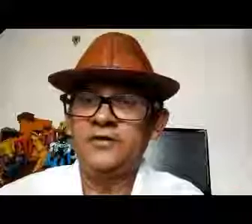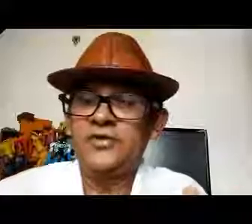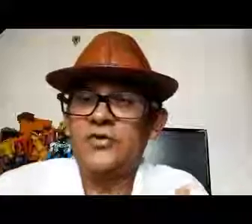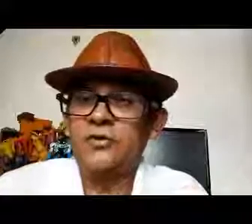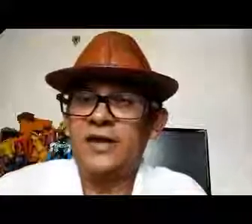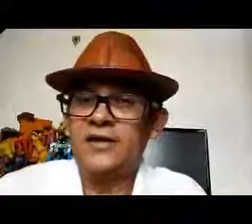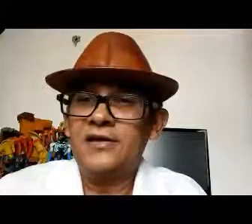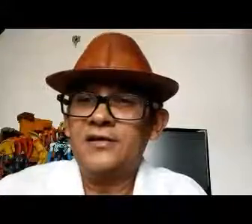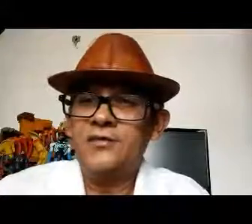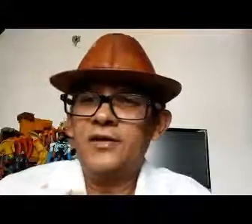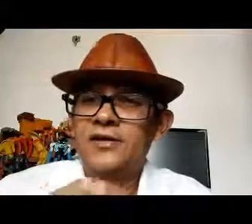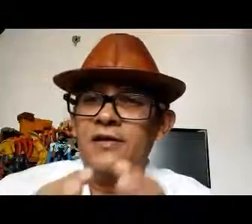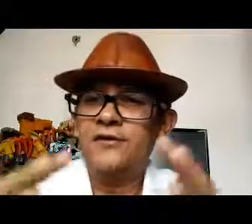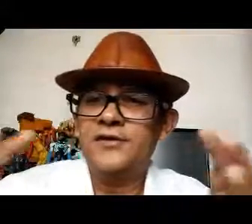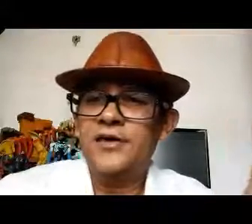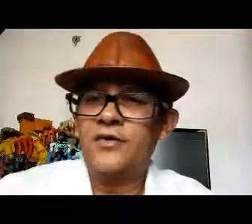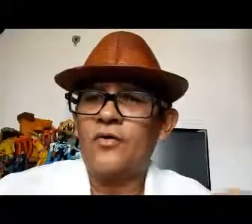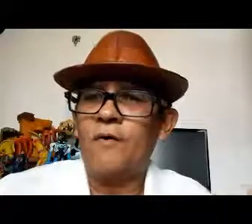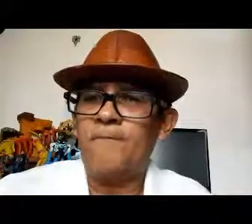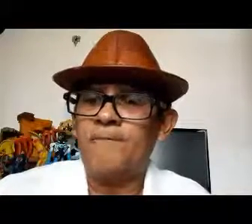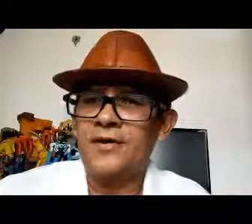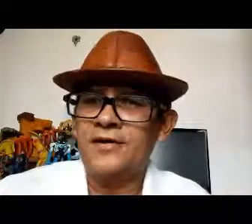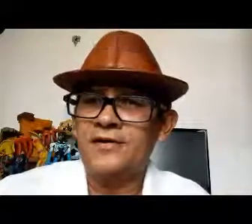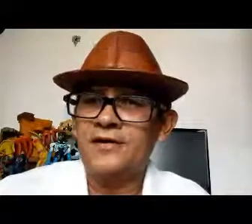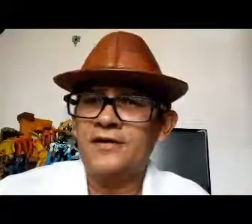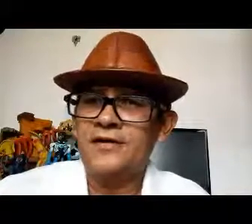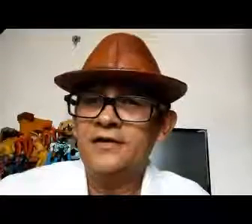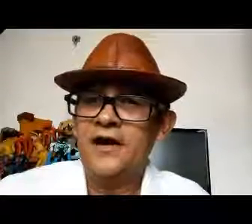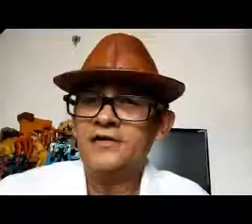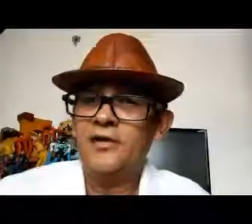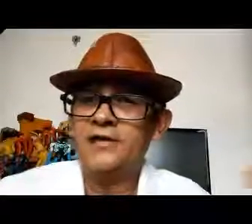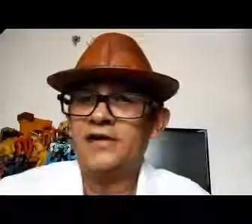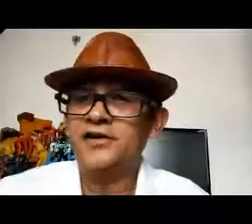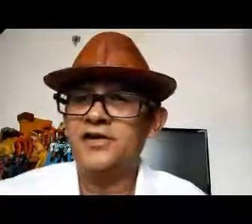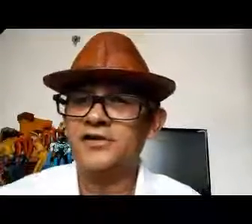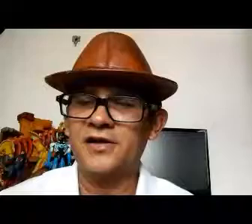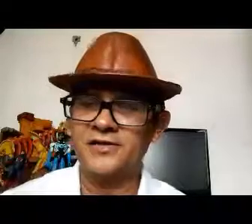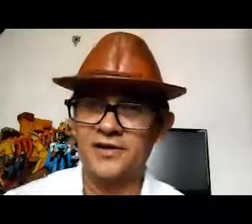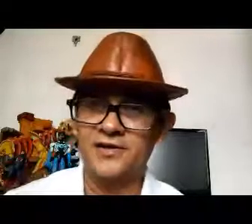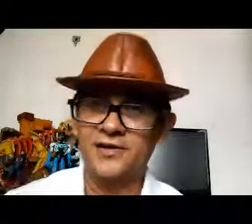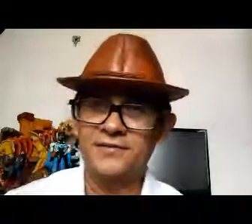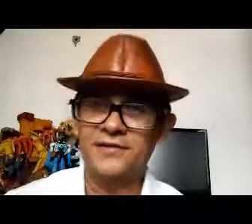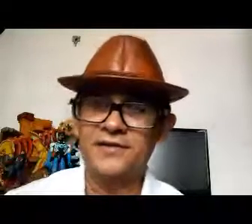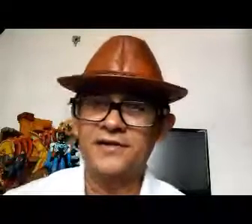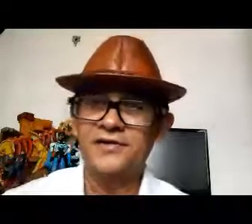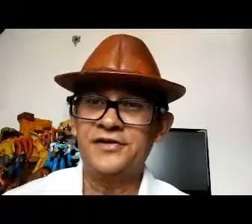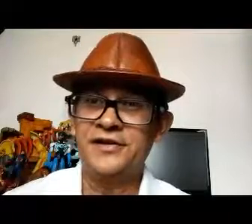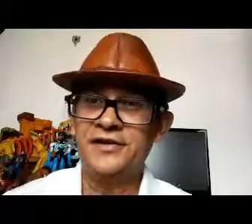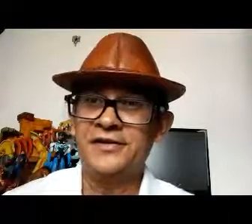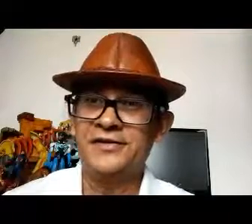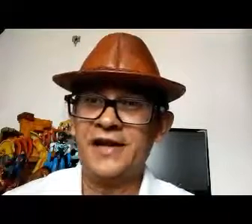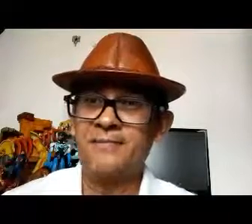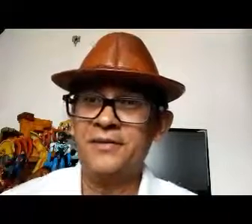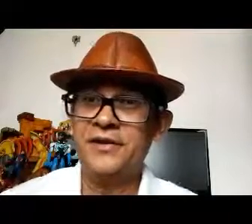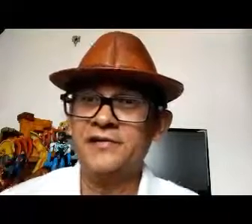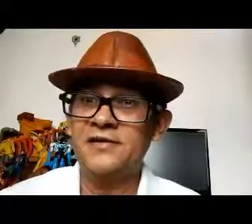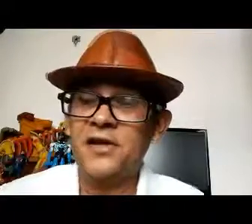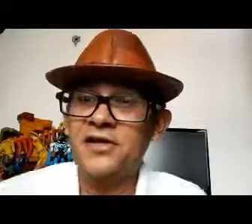A Dilma descontraída, numa entrevista comprida, a jornalista estrangeira, cheia